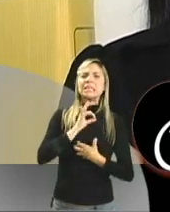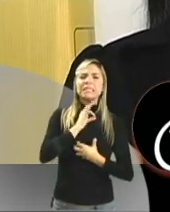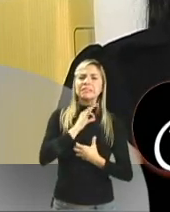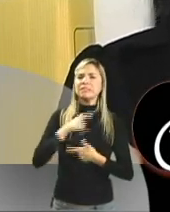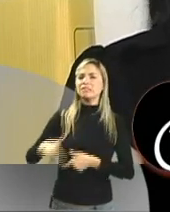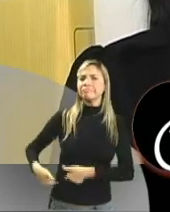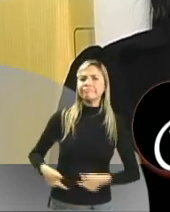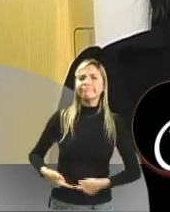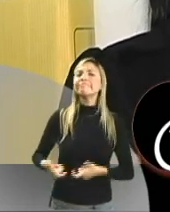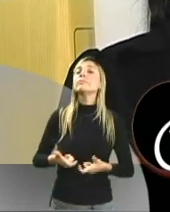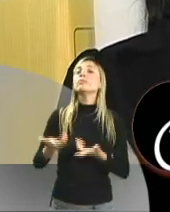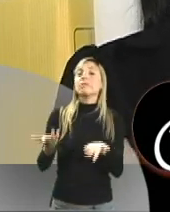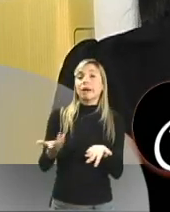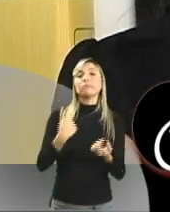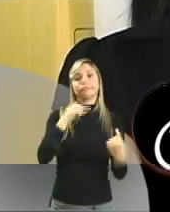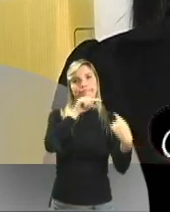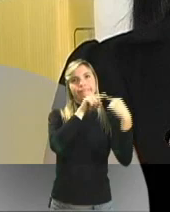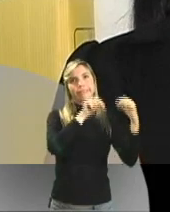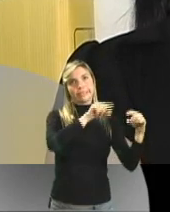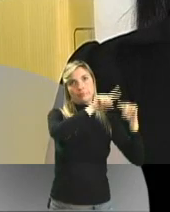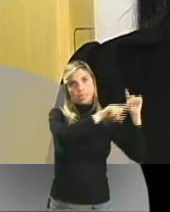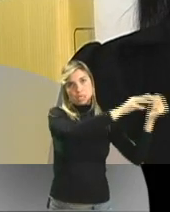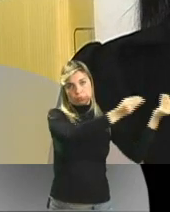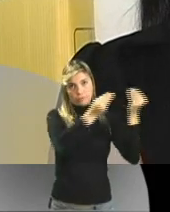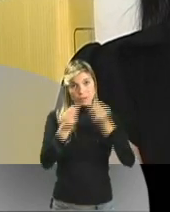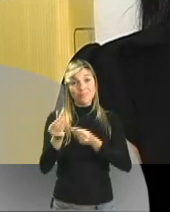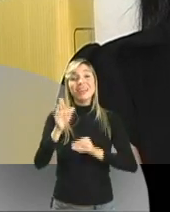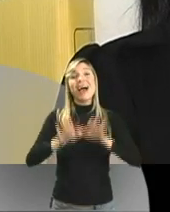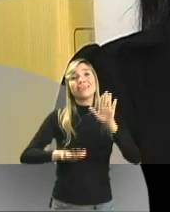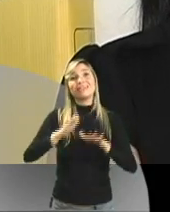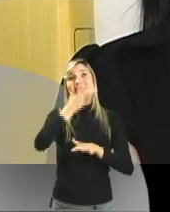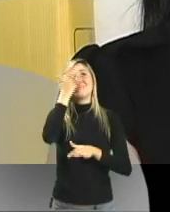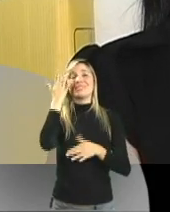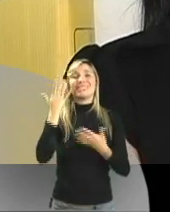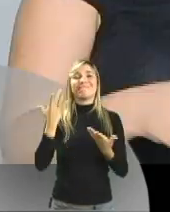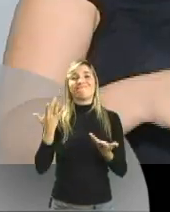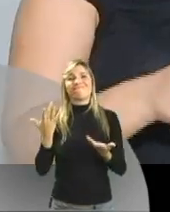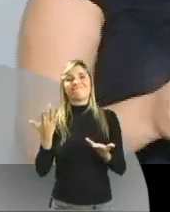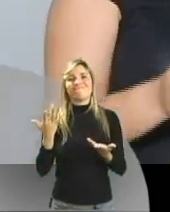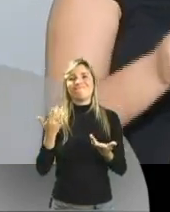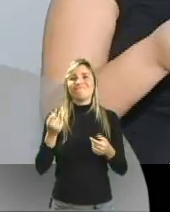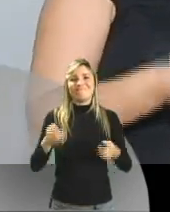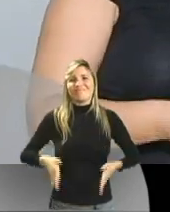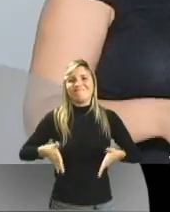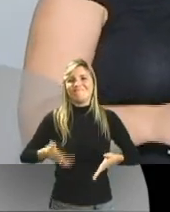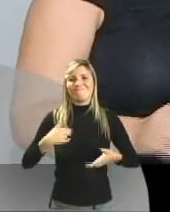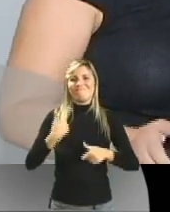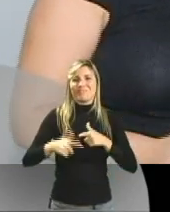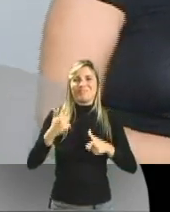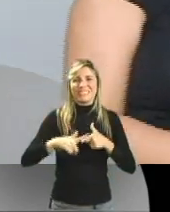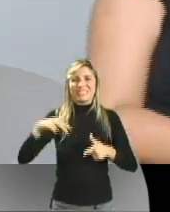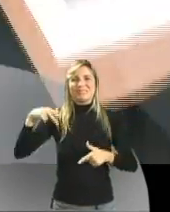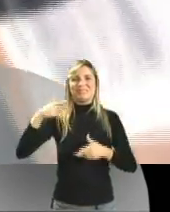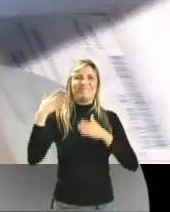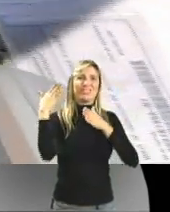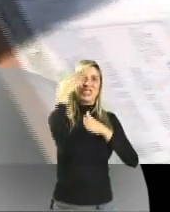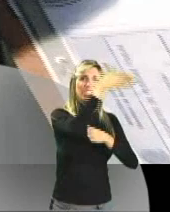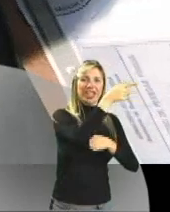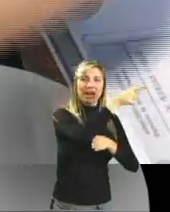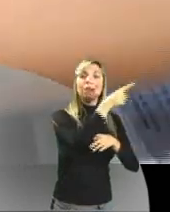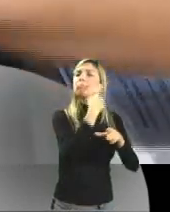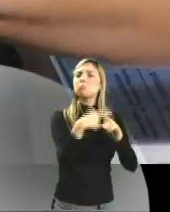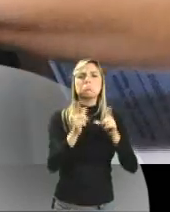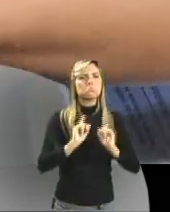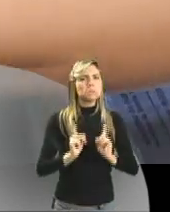vai utilizar. Mas há casos que o usuário não tem condições de se locomover. Então,